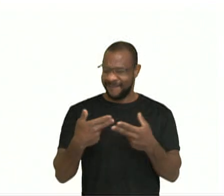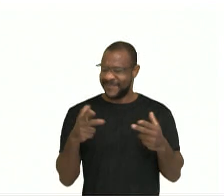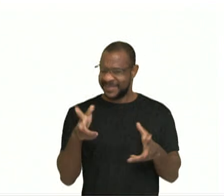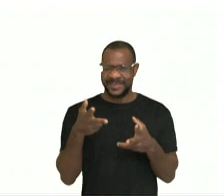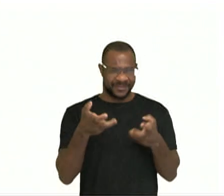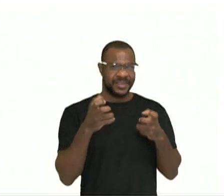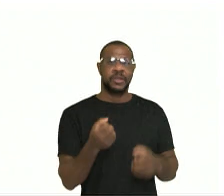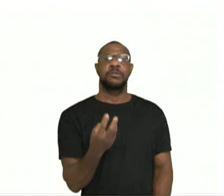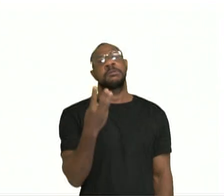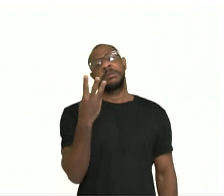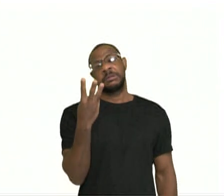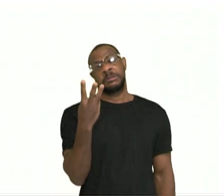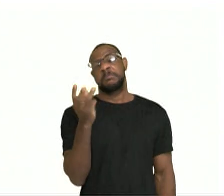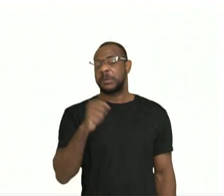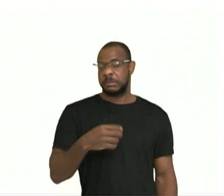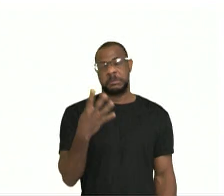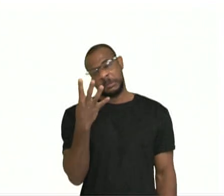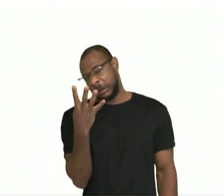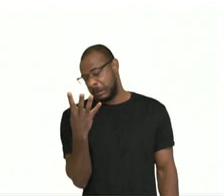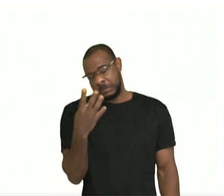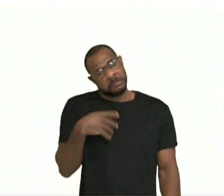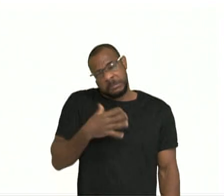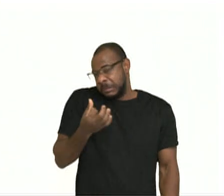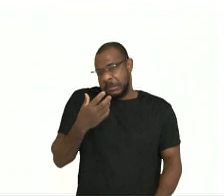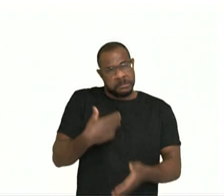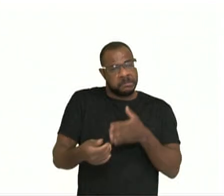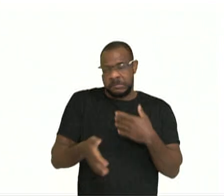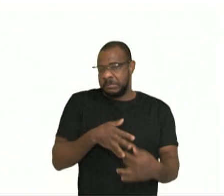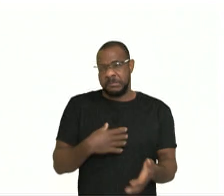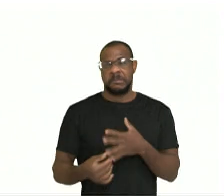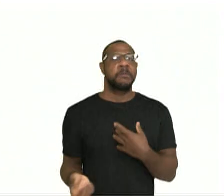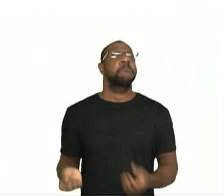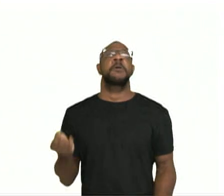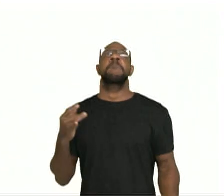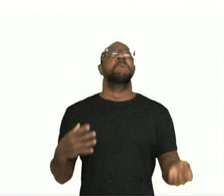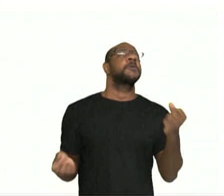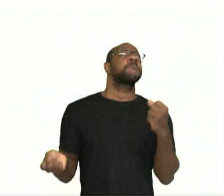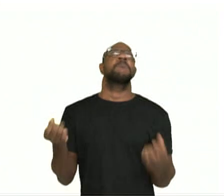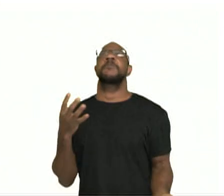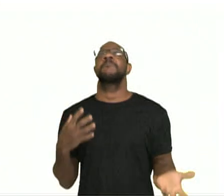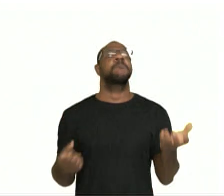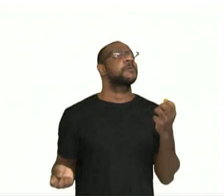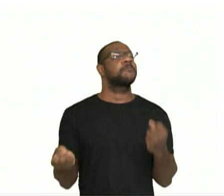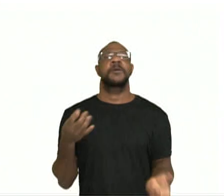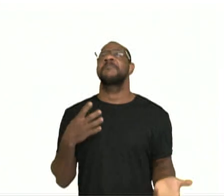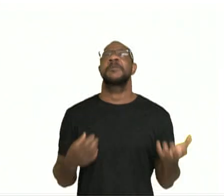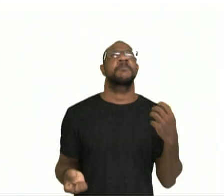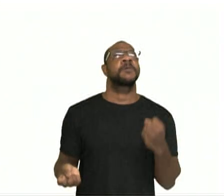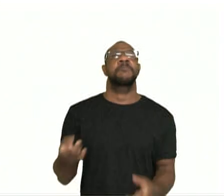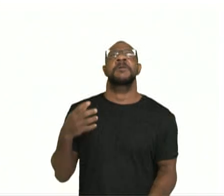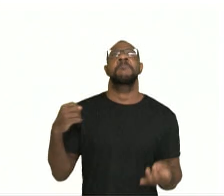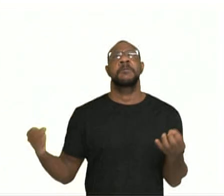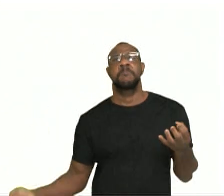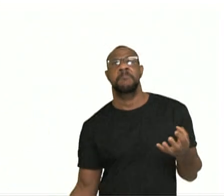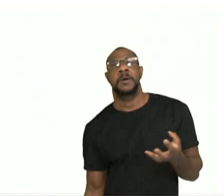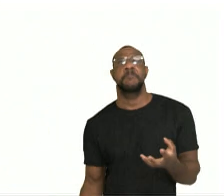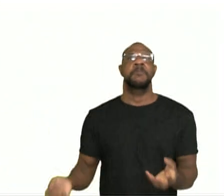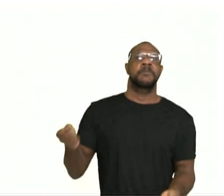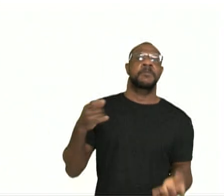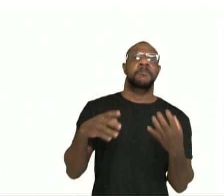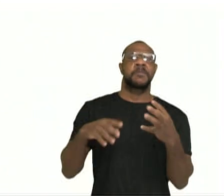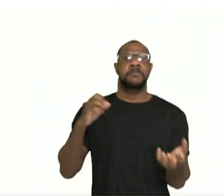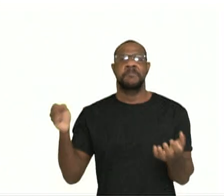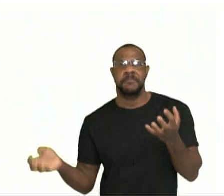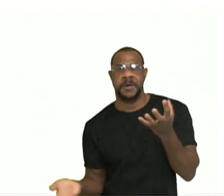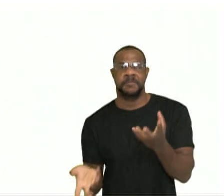3 bolinhas, podem ser mais. E essas bolinhas fazem números diversos, né? Pode jogar aqui para cima, passar por debaixo das pernas e vai